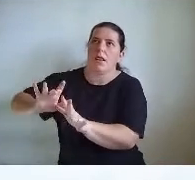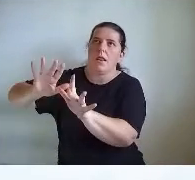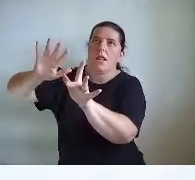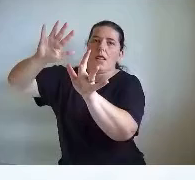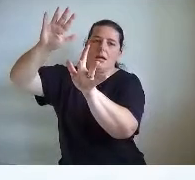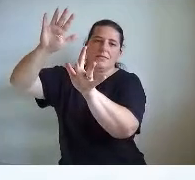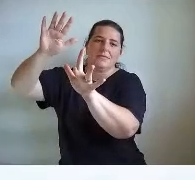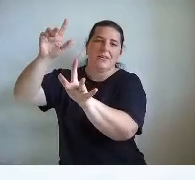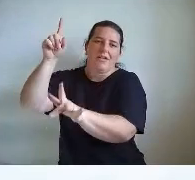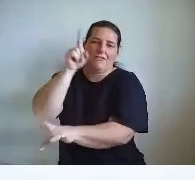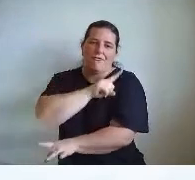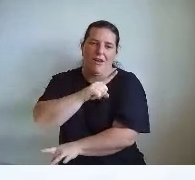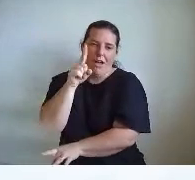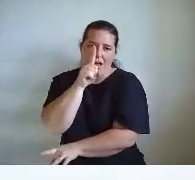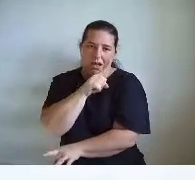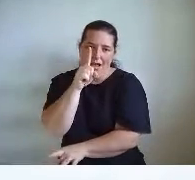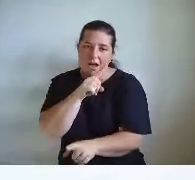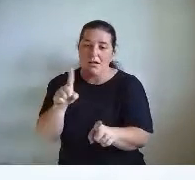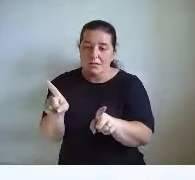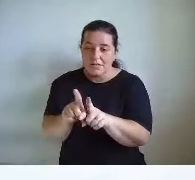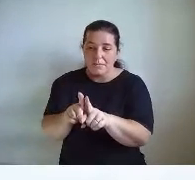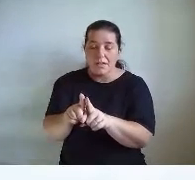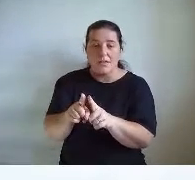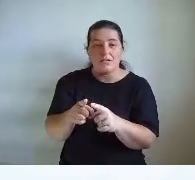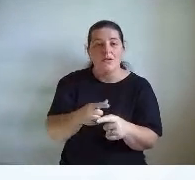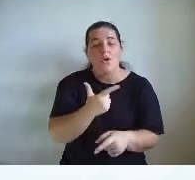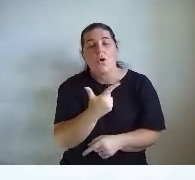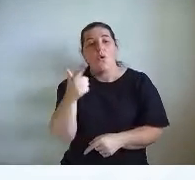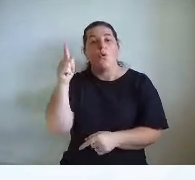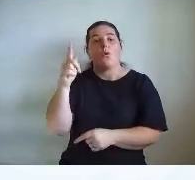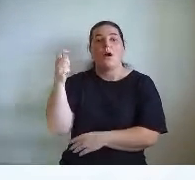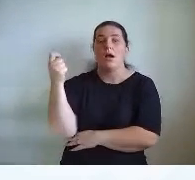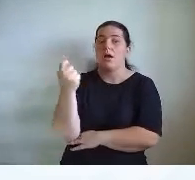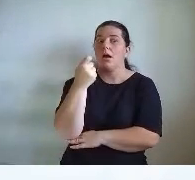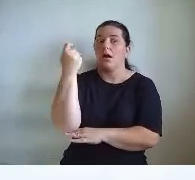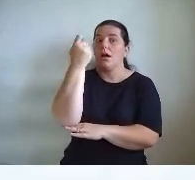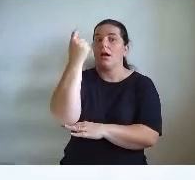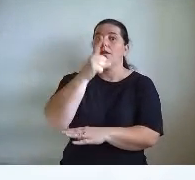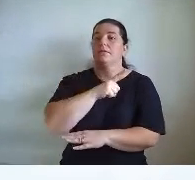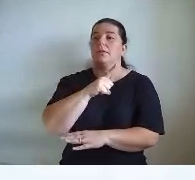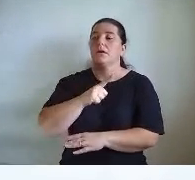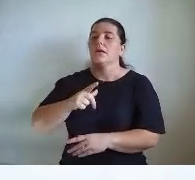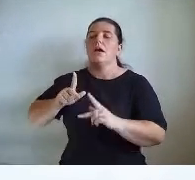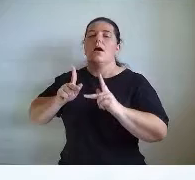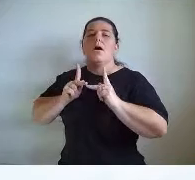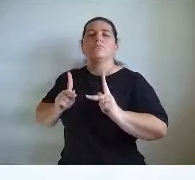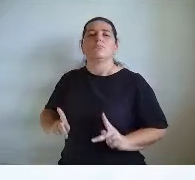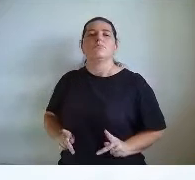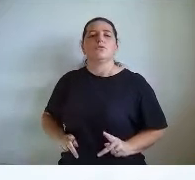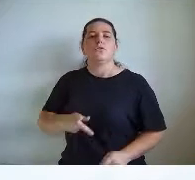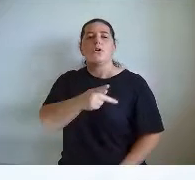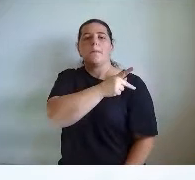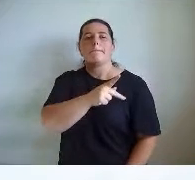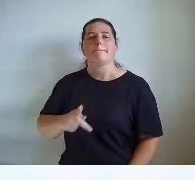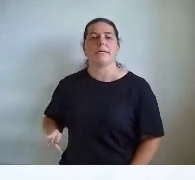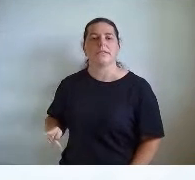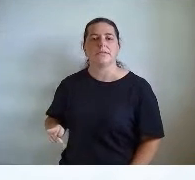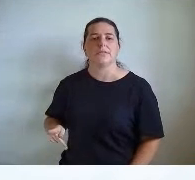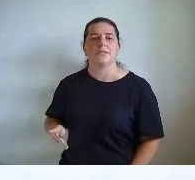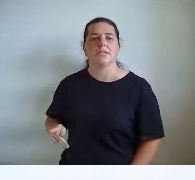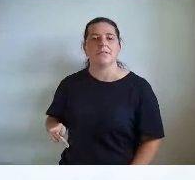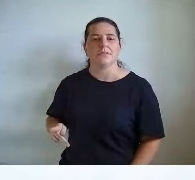grave. Tudo isso, né, somando, ainda tem uma postura do presidente da República de não querer